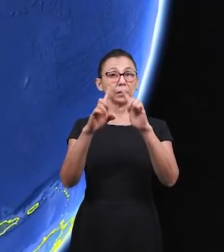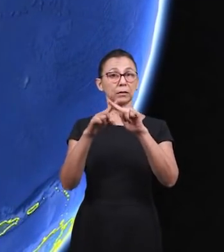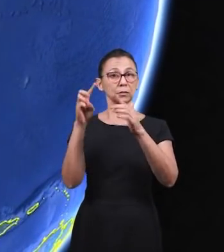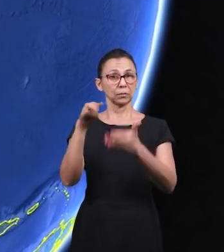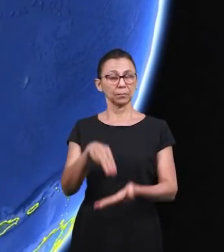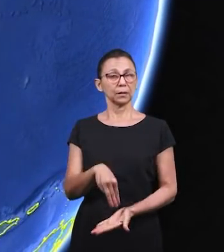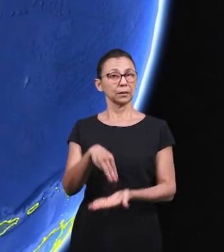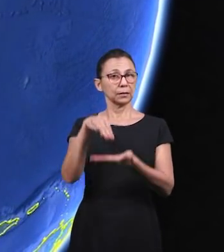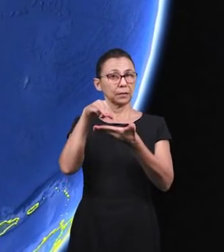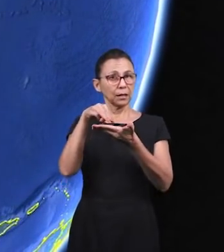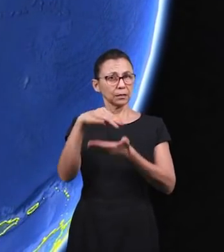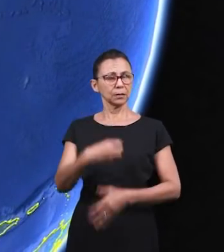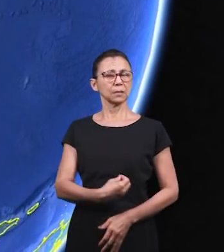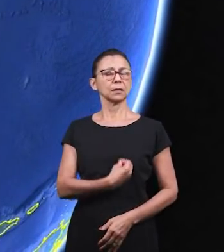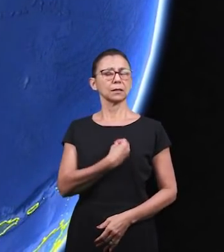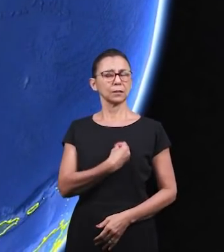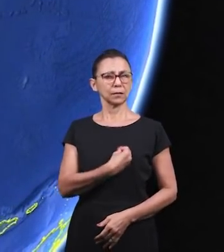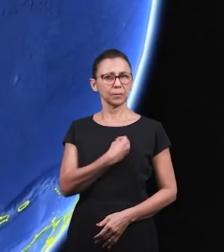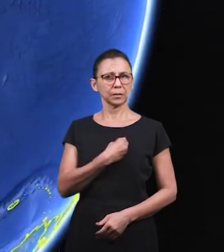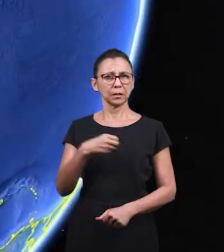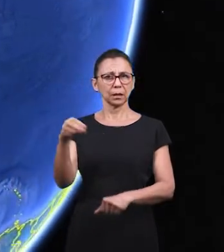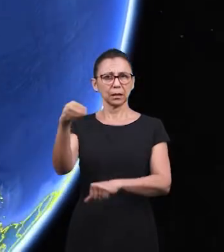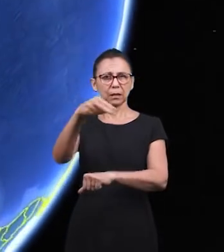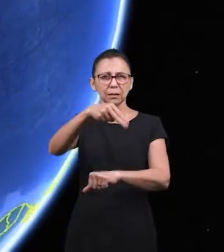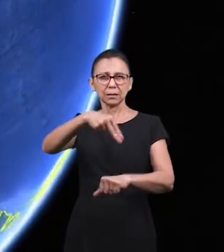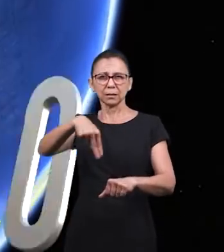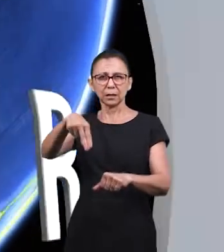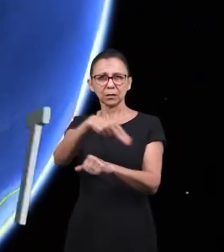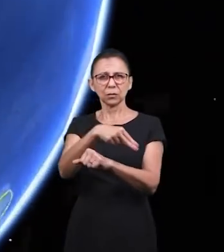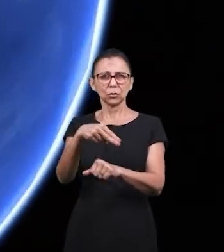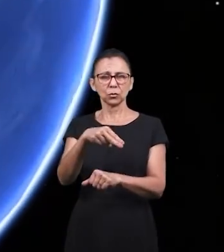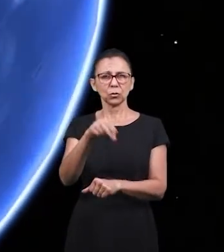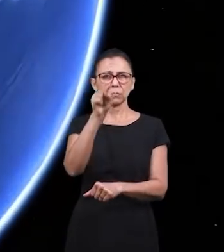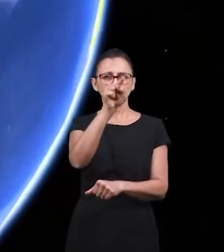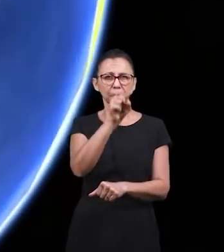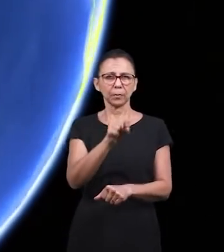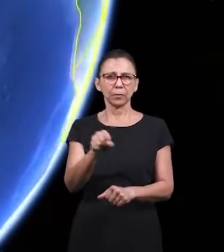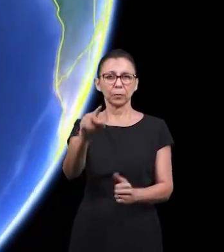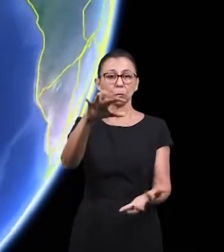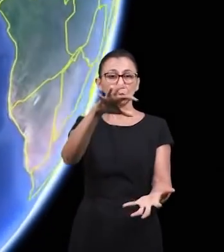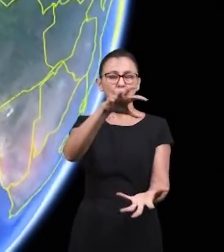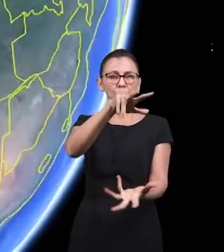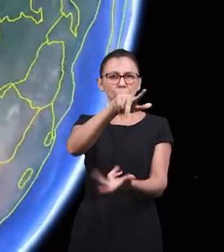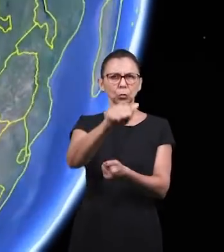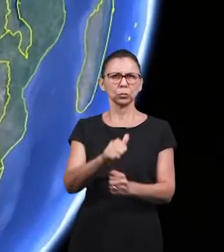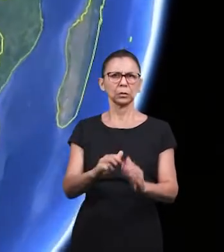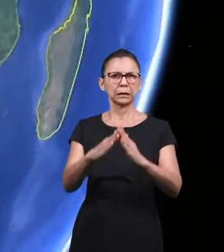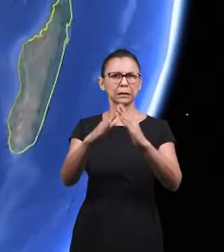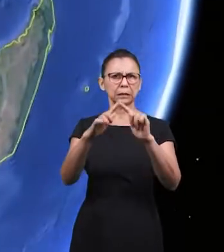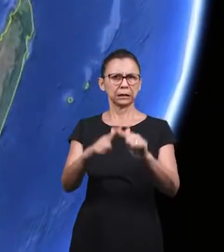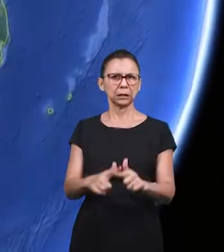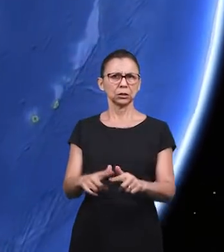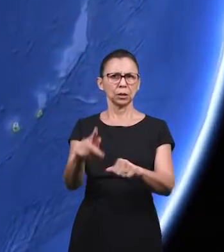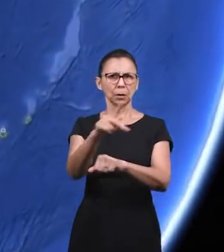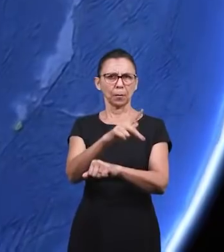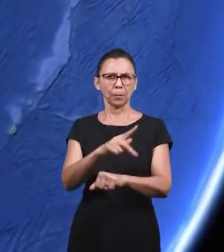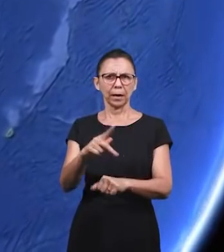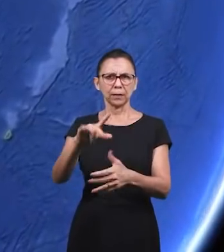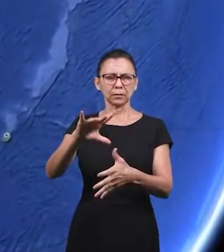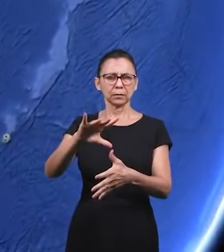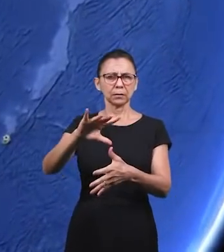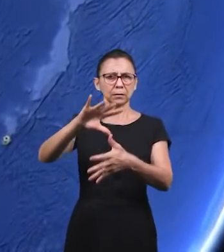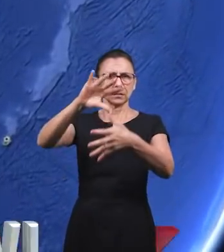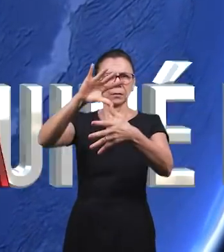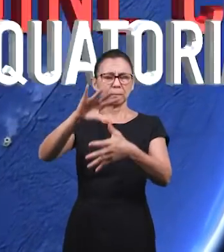A Igreja Cristã Maranata está presente em nações de todos os continentes do planeta. Igrejas de países